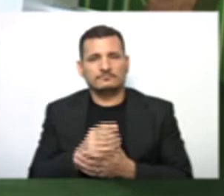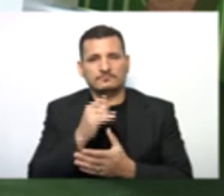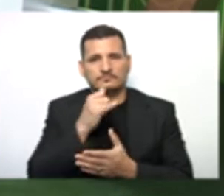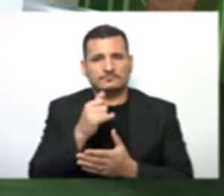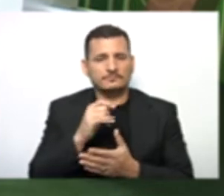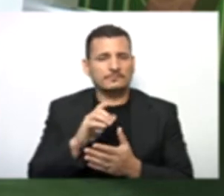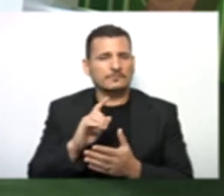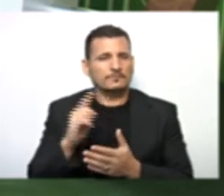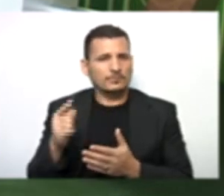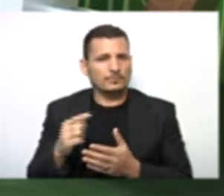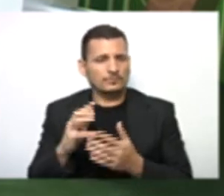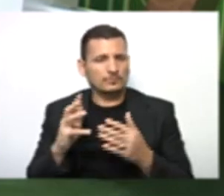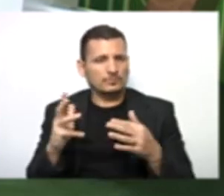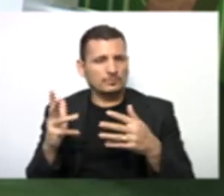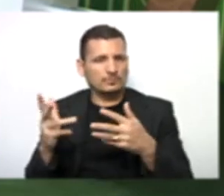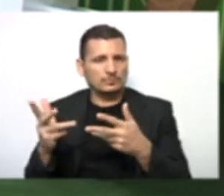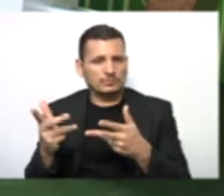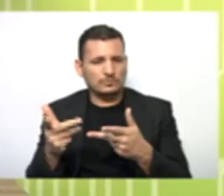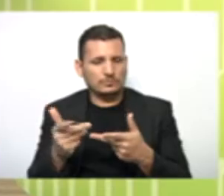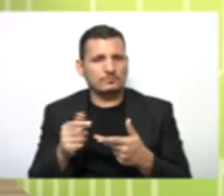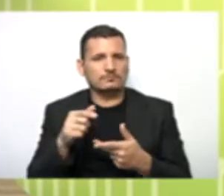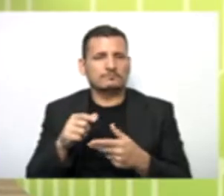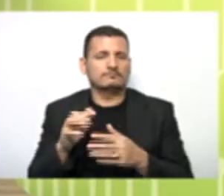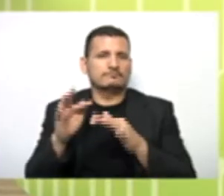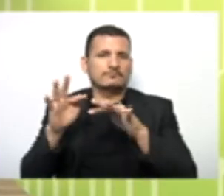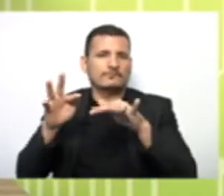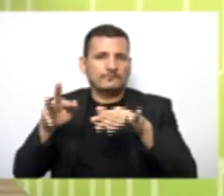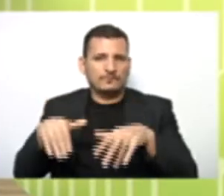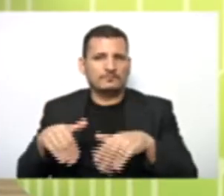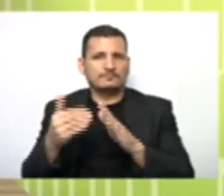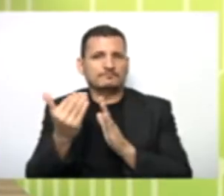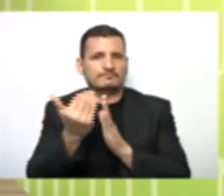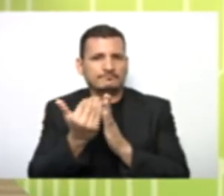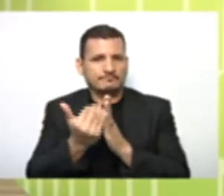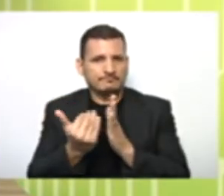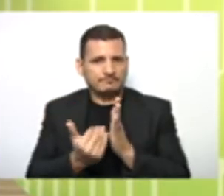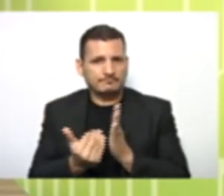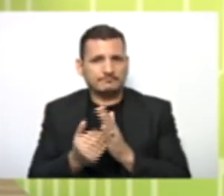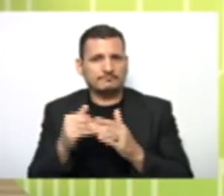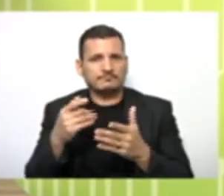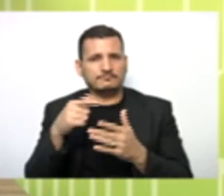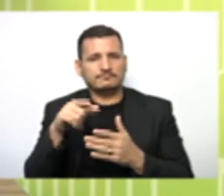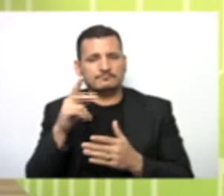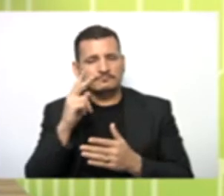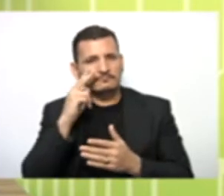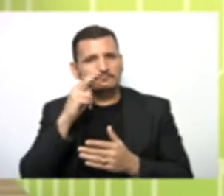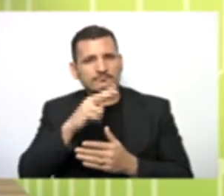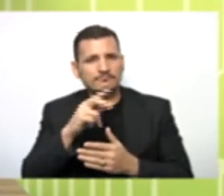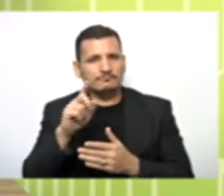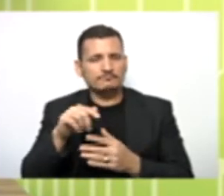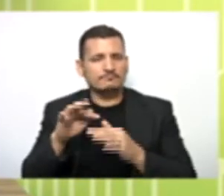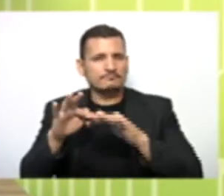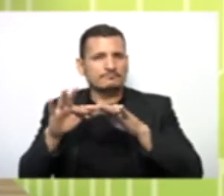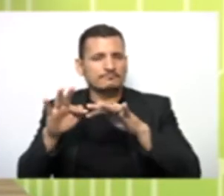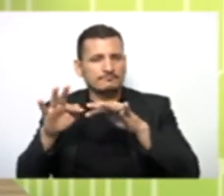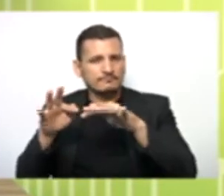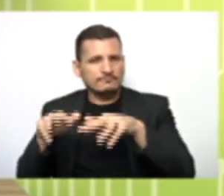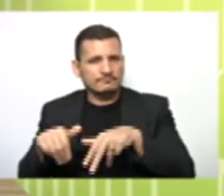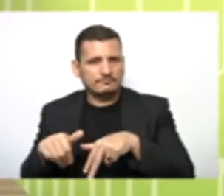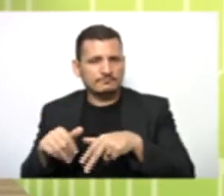disso tudo, de fato, que ele encerra o programa. Então, repara que aí foi um